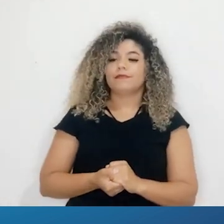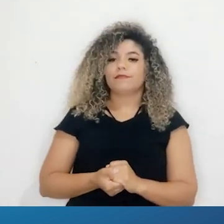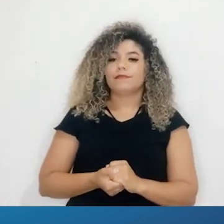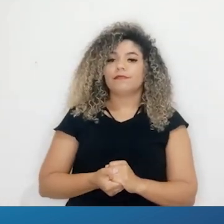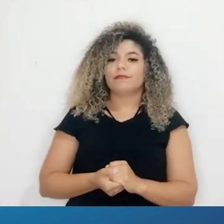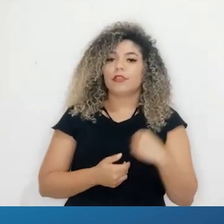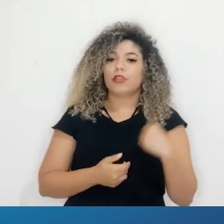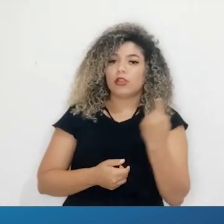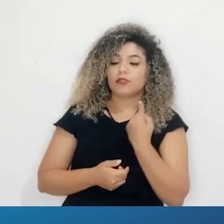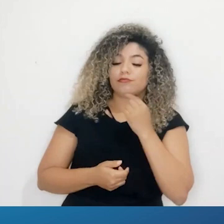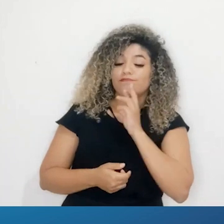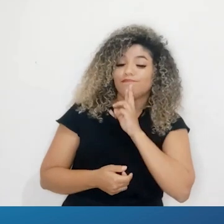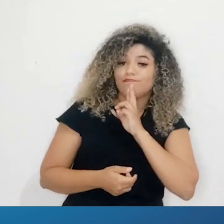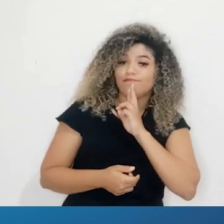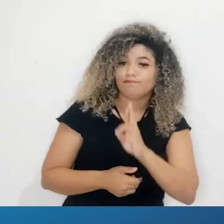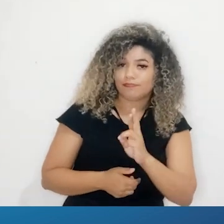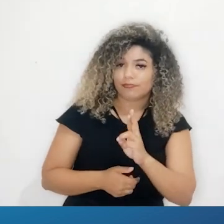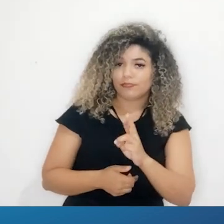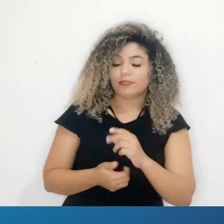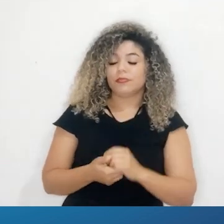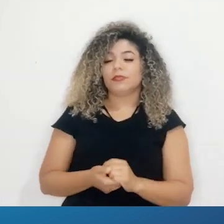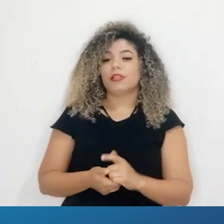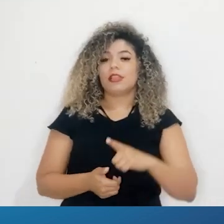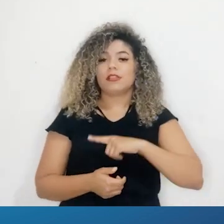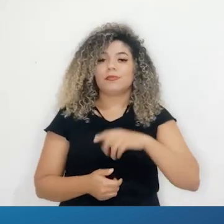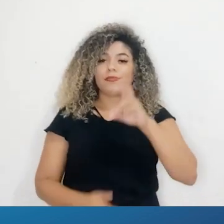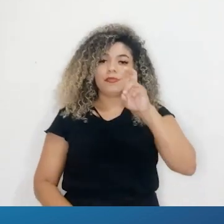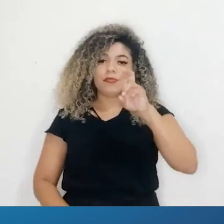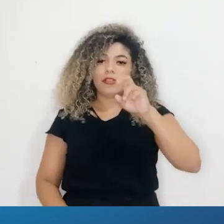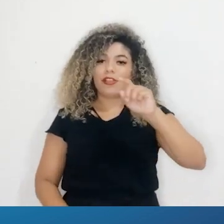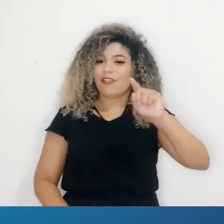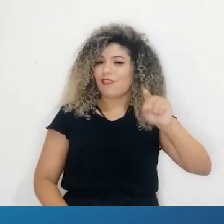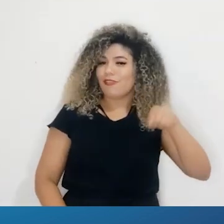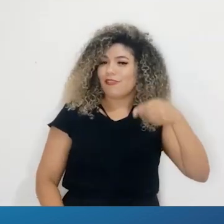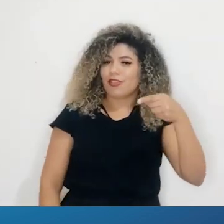efetuarmos o resultado dessa divisão teremos